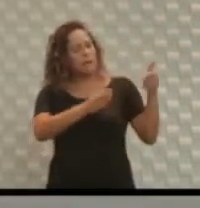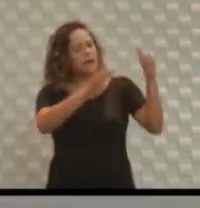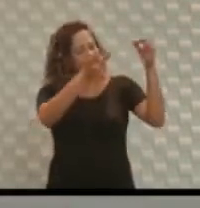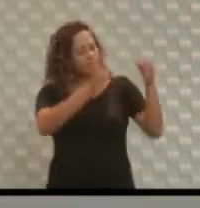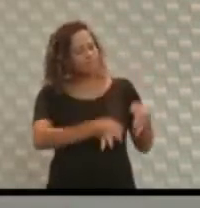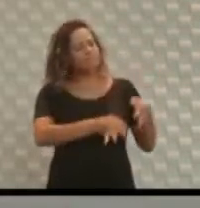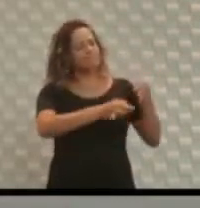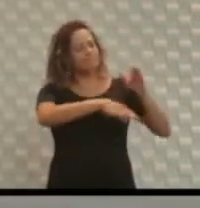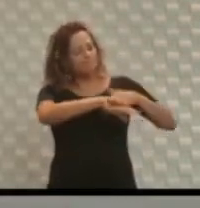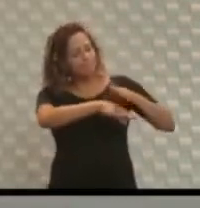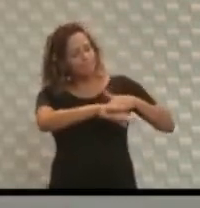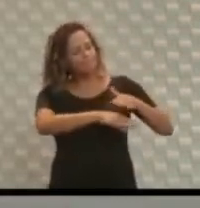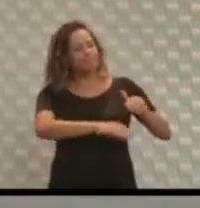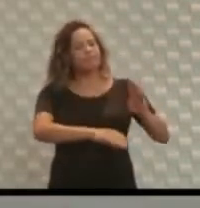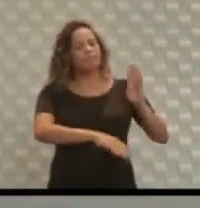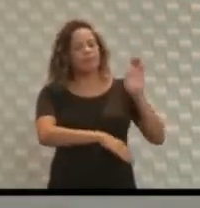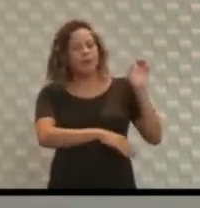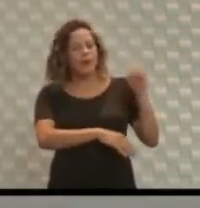procurar fazer o bem.